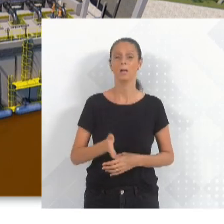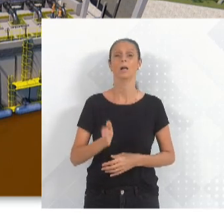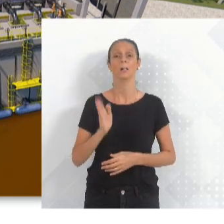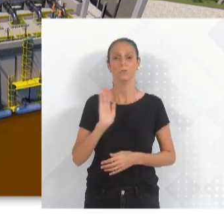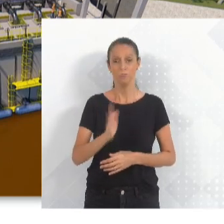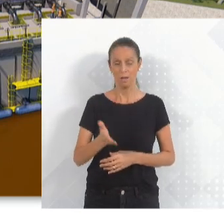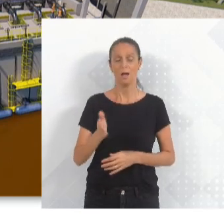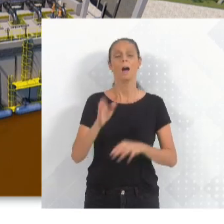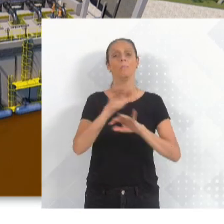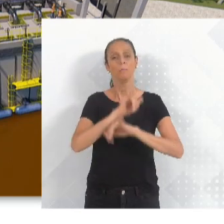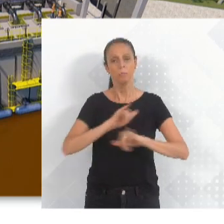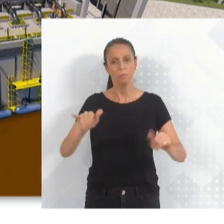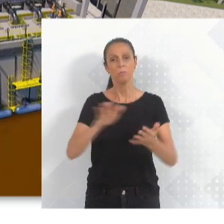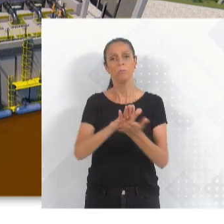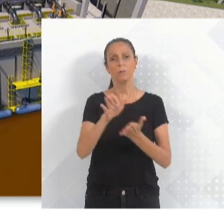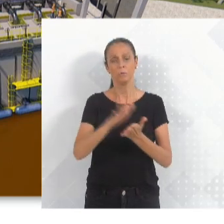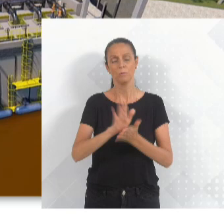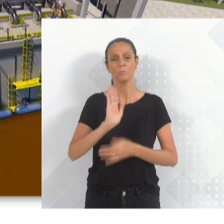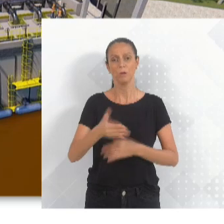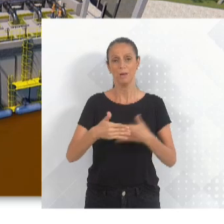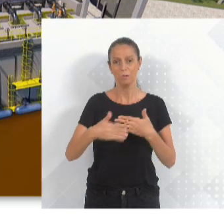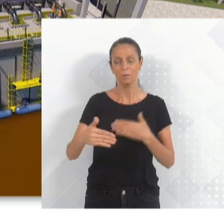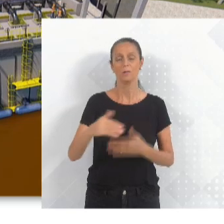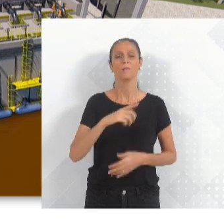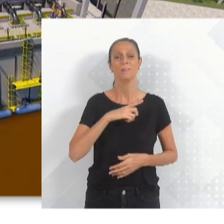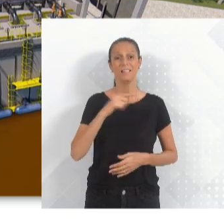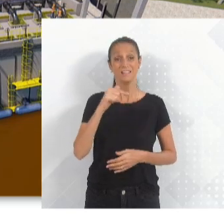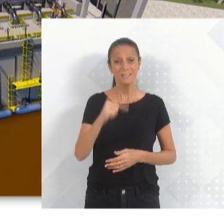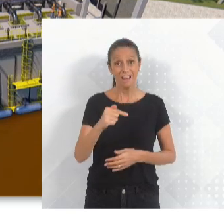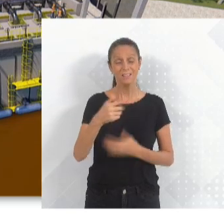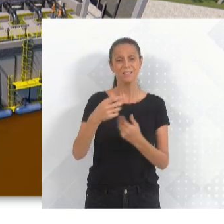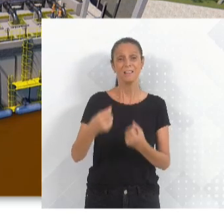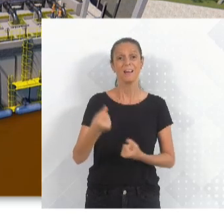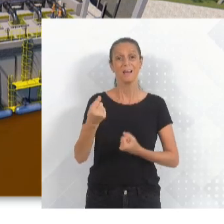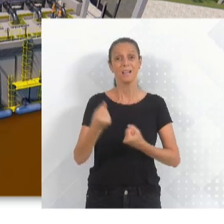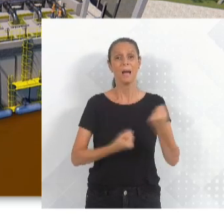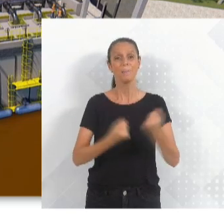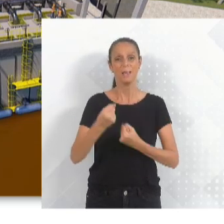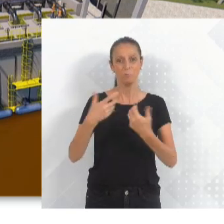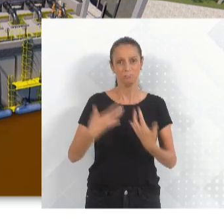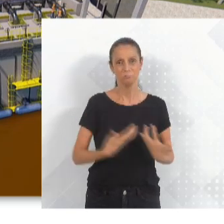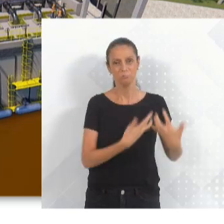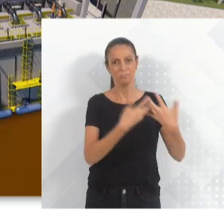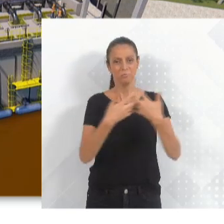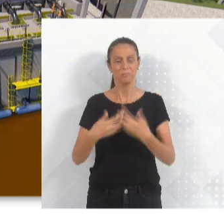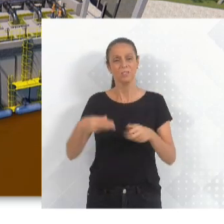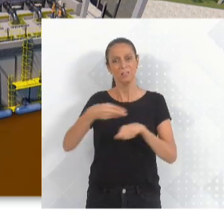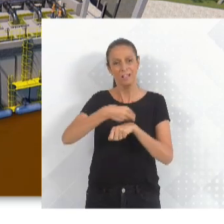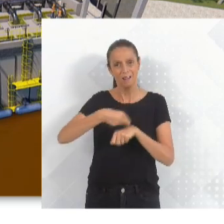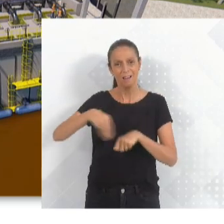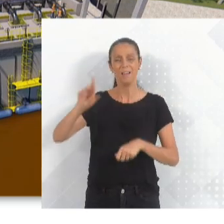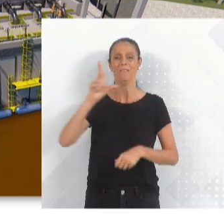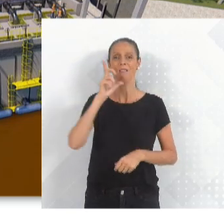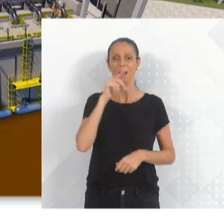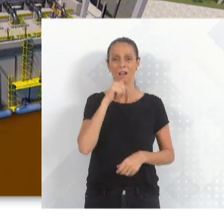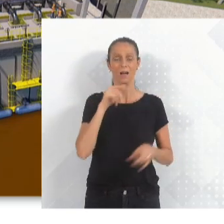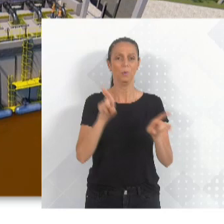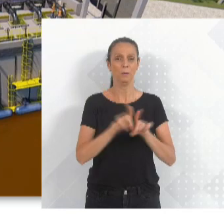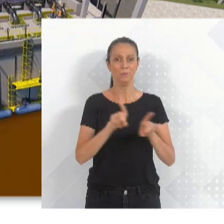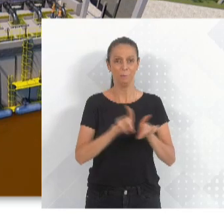contratação de 7 caminhões-pipa. Para quê? Para que a gente tenha